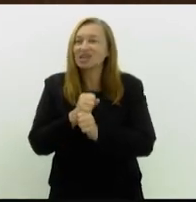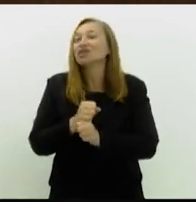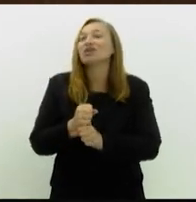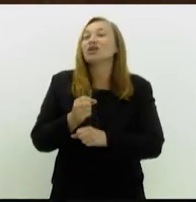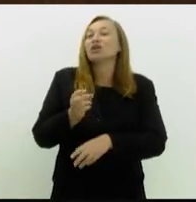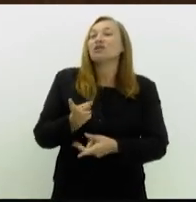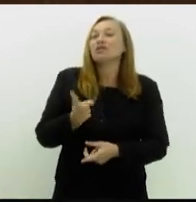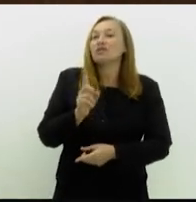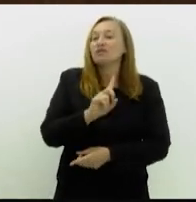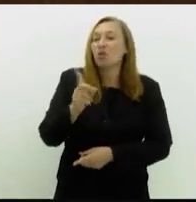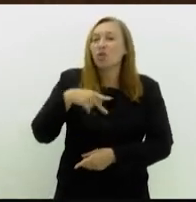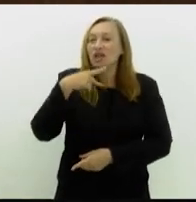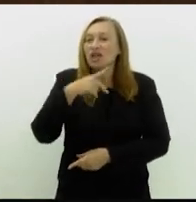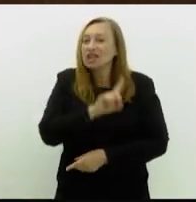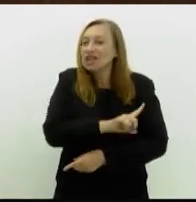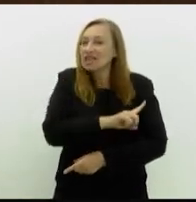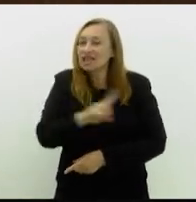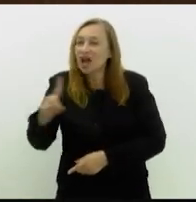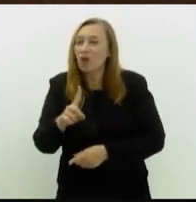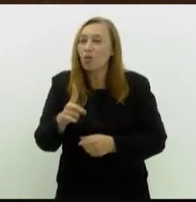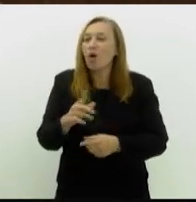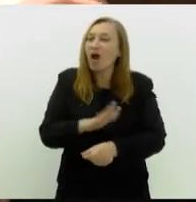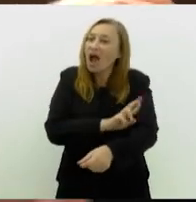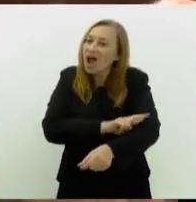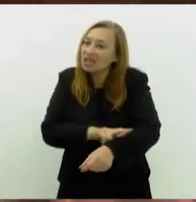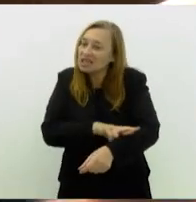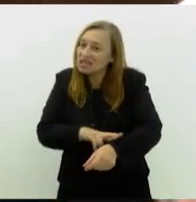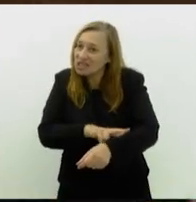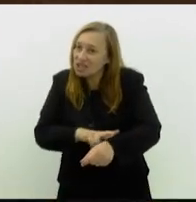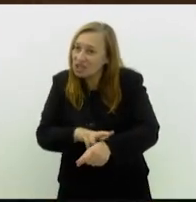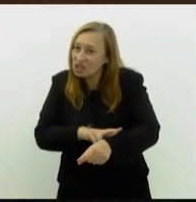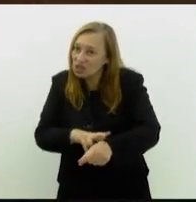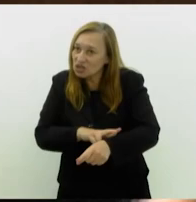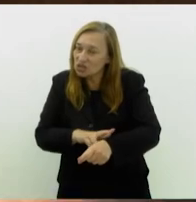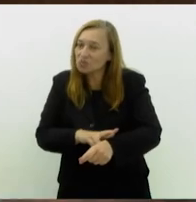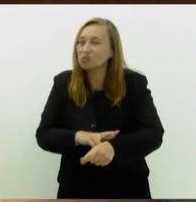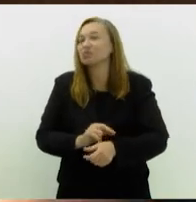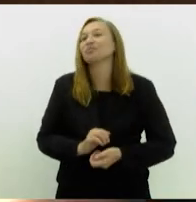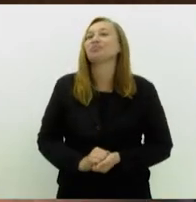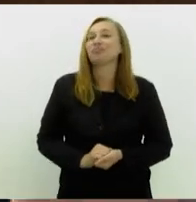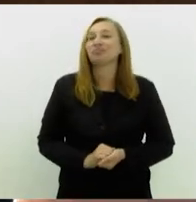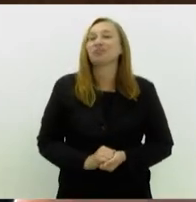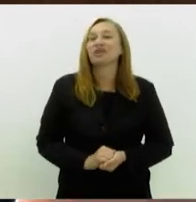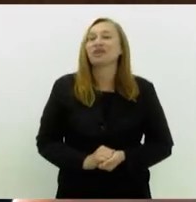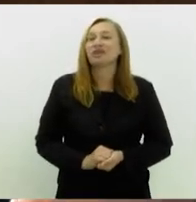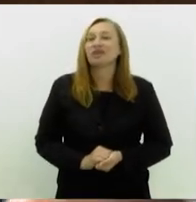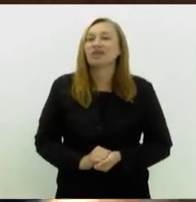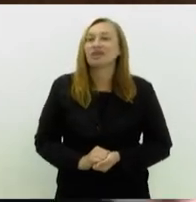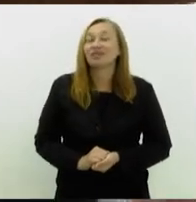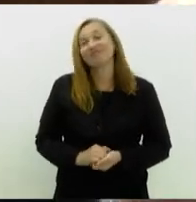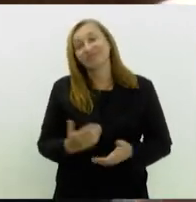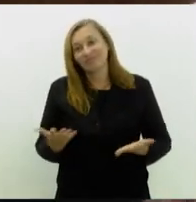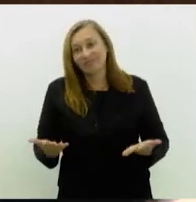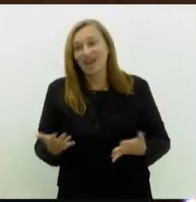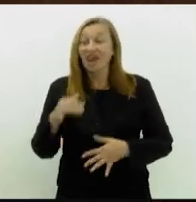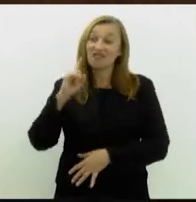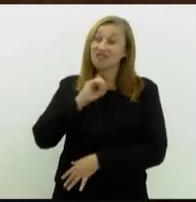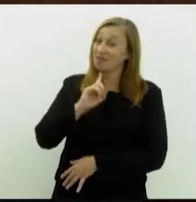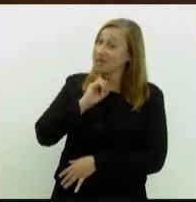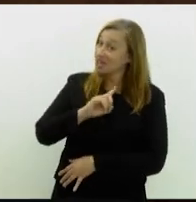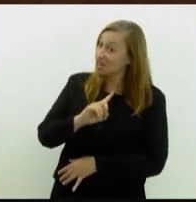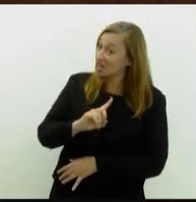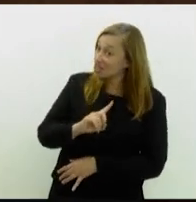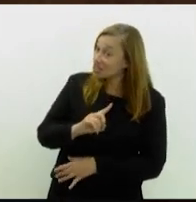racismo não ao classismo não ao elitismo da burguesia Fluminense e flamenguista porque